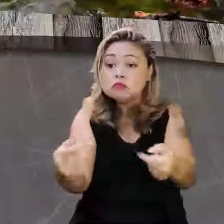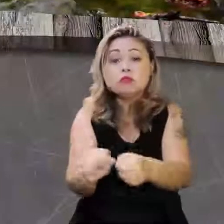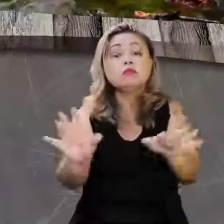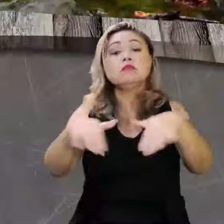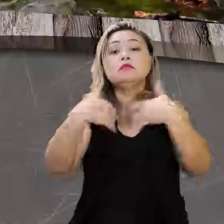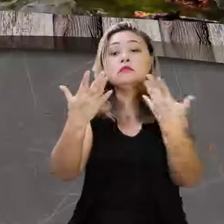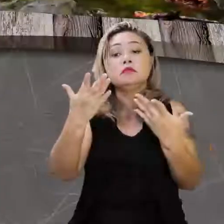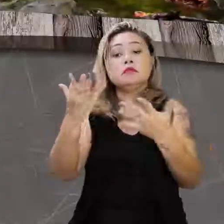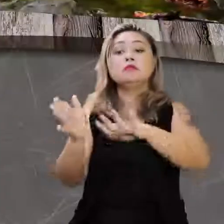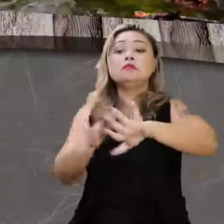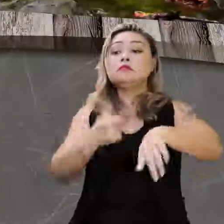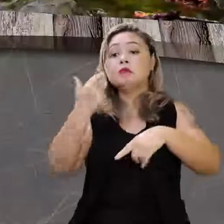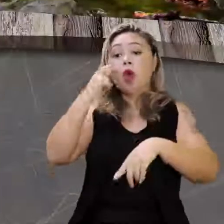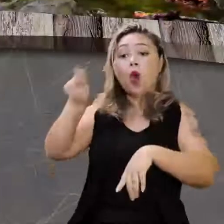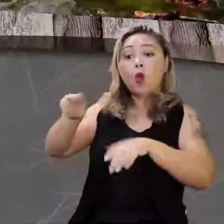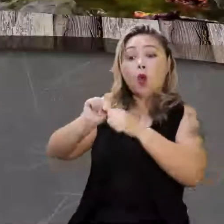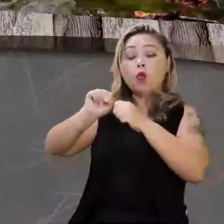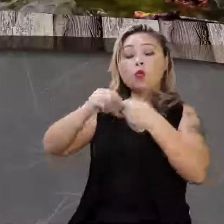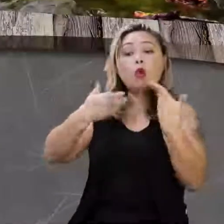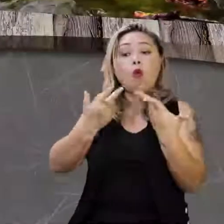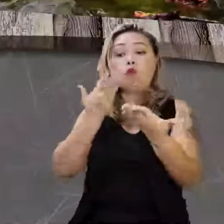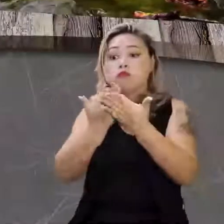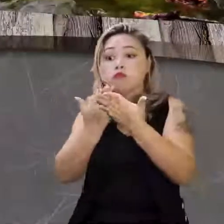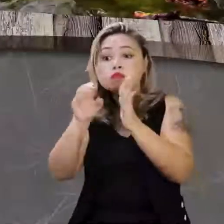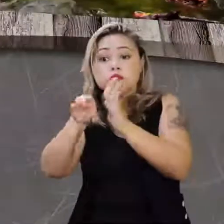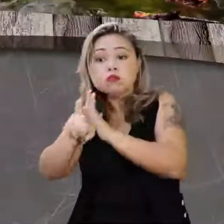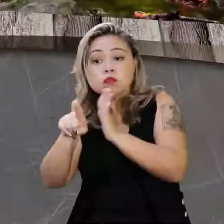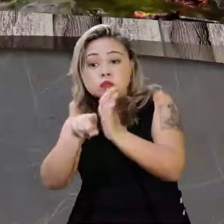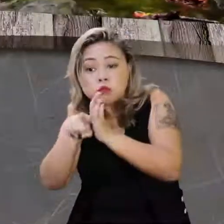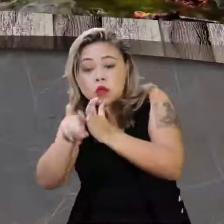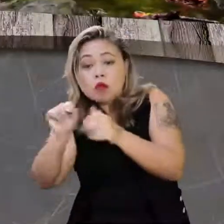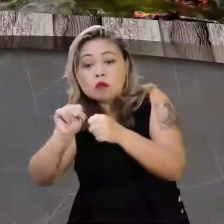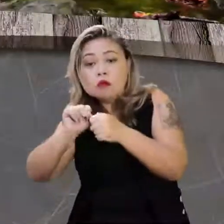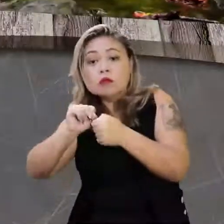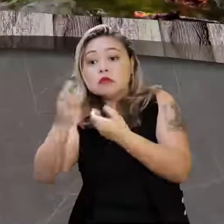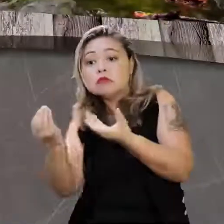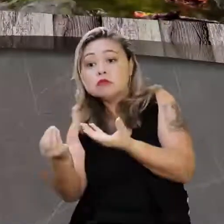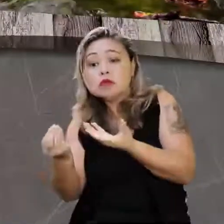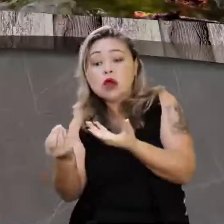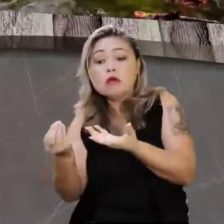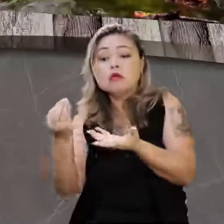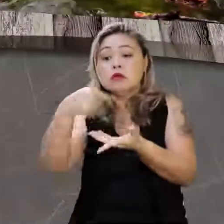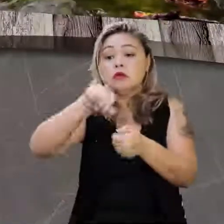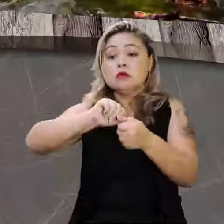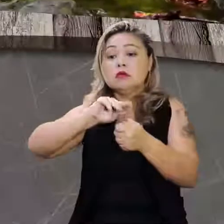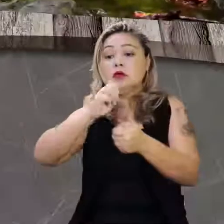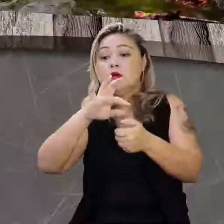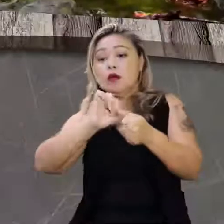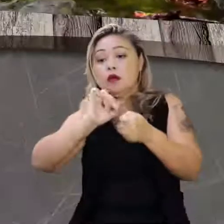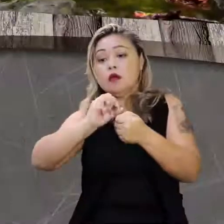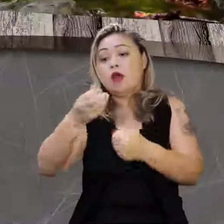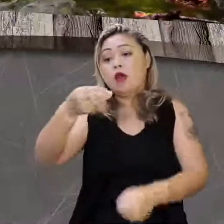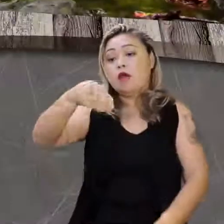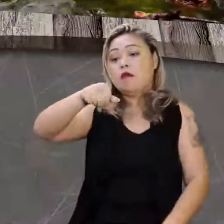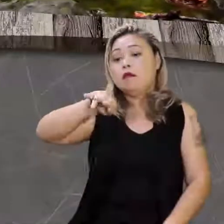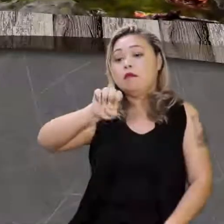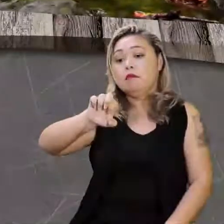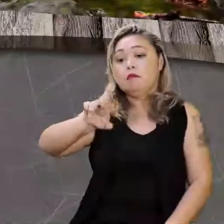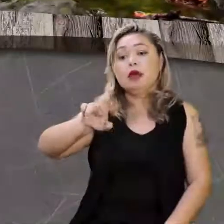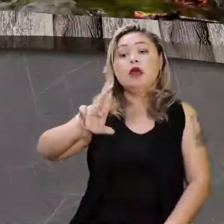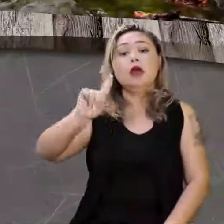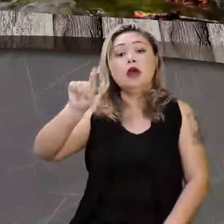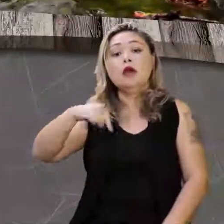Existem alguns estudiosos que falam no conceito de espécie, trazem um conceito de espécie, como Mayer e o